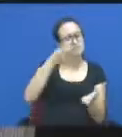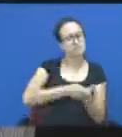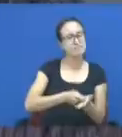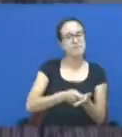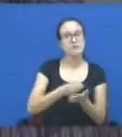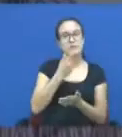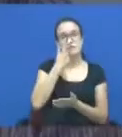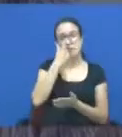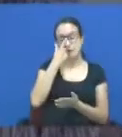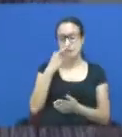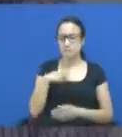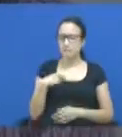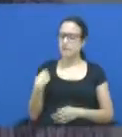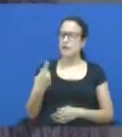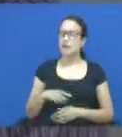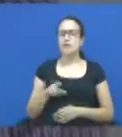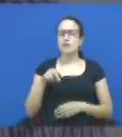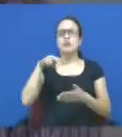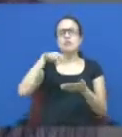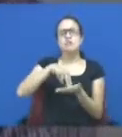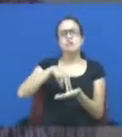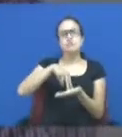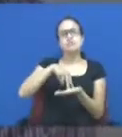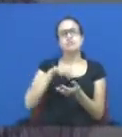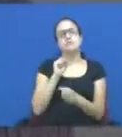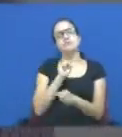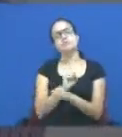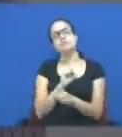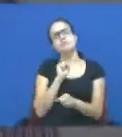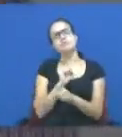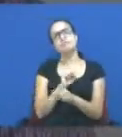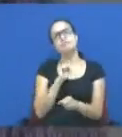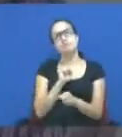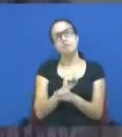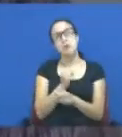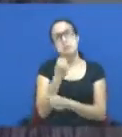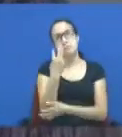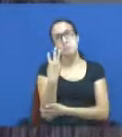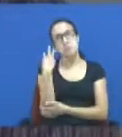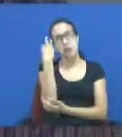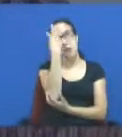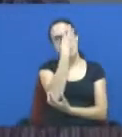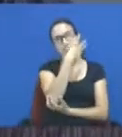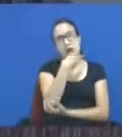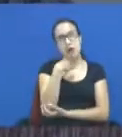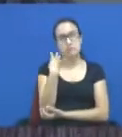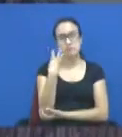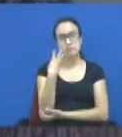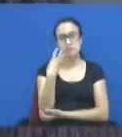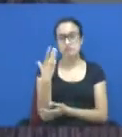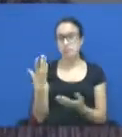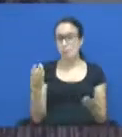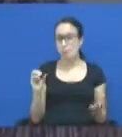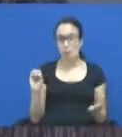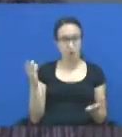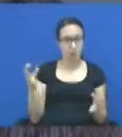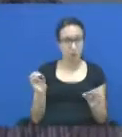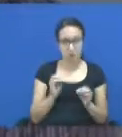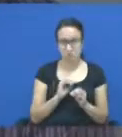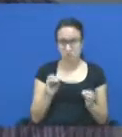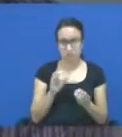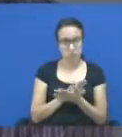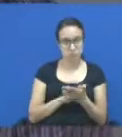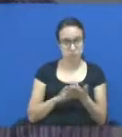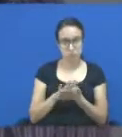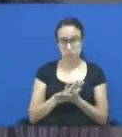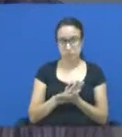Vai lá, fica 1 hora, como o senhor falou, 3 horas esperando lá, não acontece nada, nada. Eu não sei se